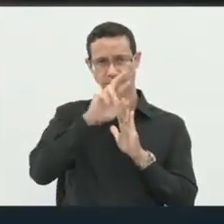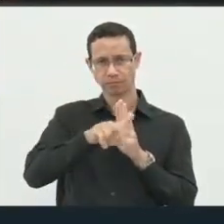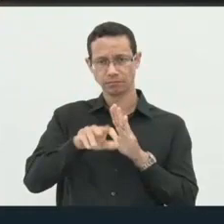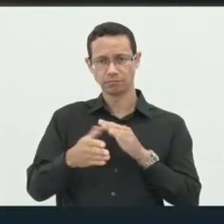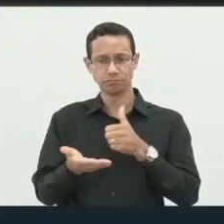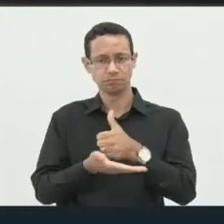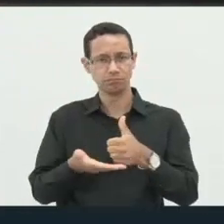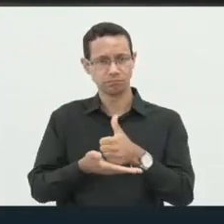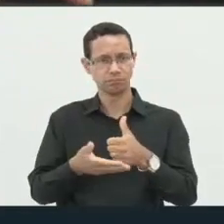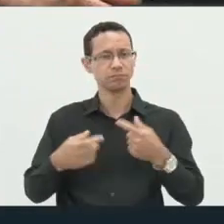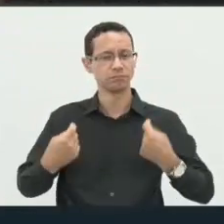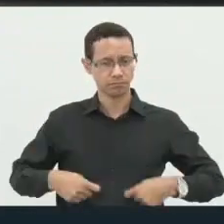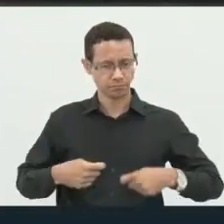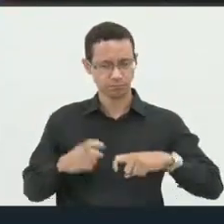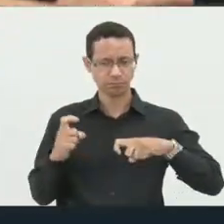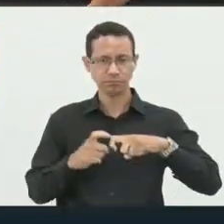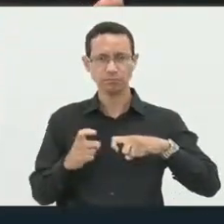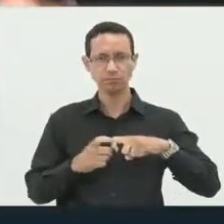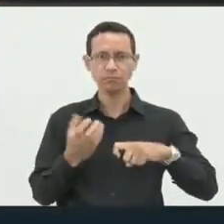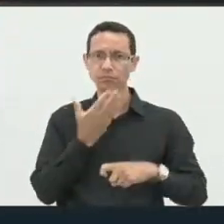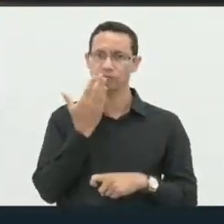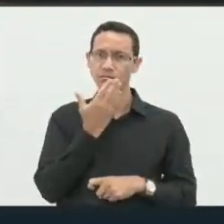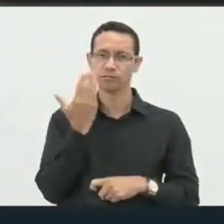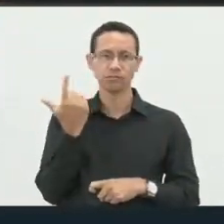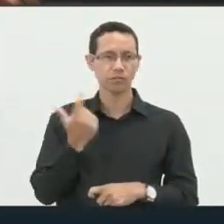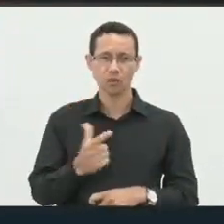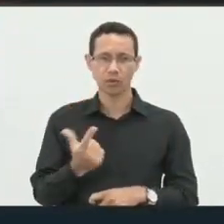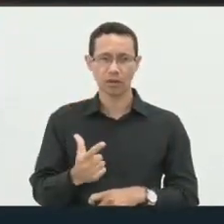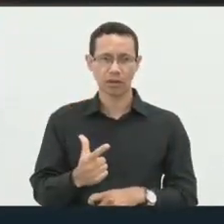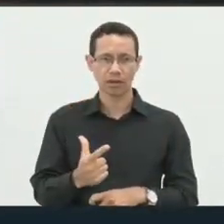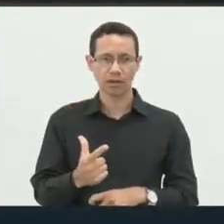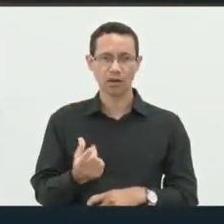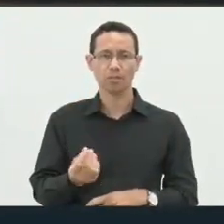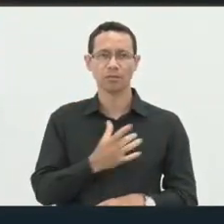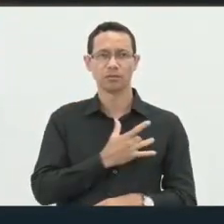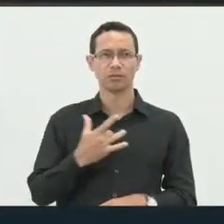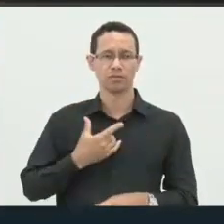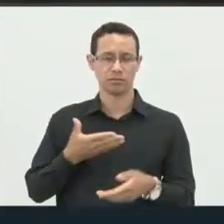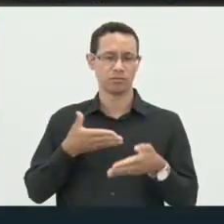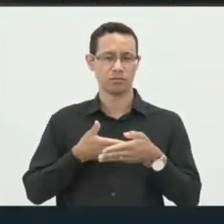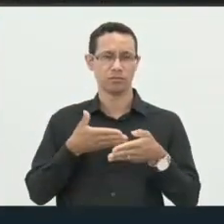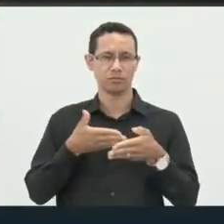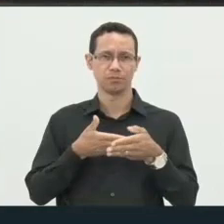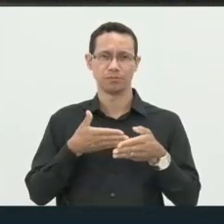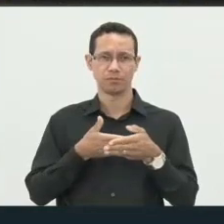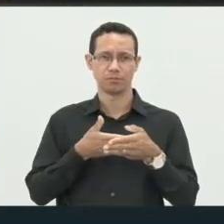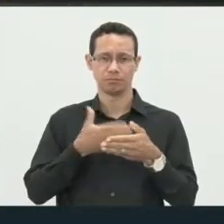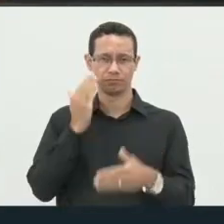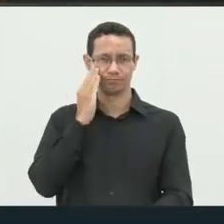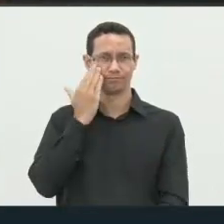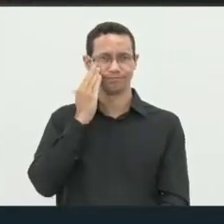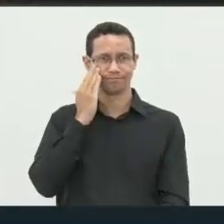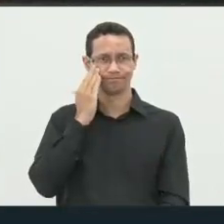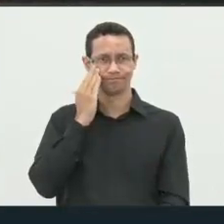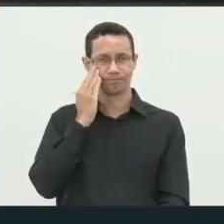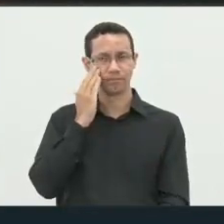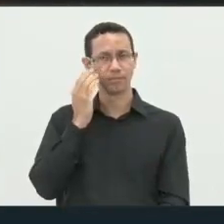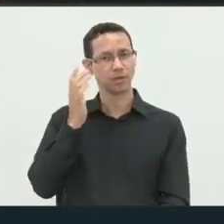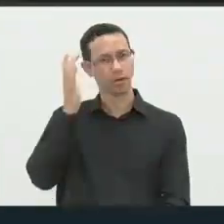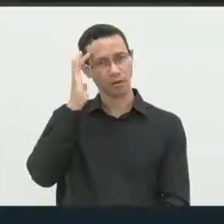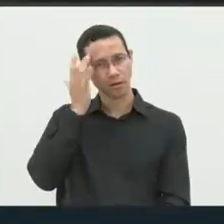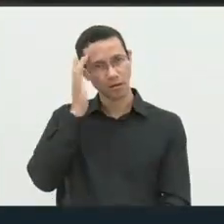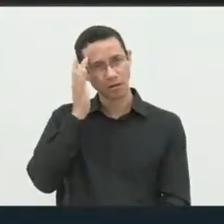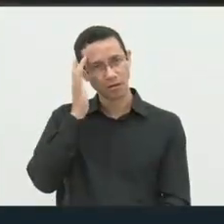pelo médico se não tem médico aí viabiliza a saúde entendeu então é isso então acho que é bom fazer